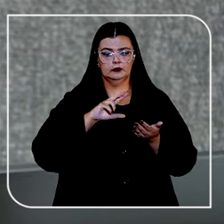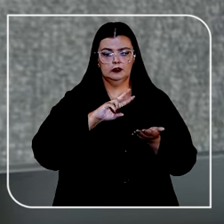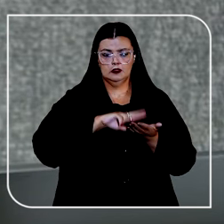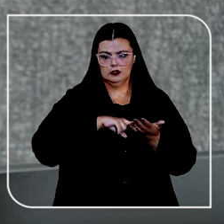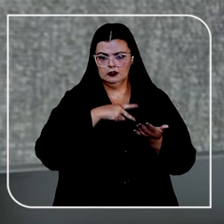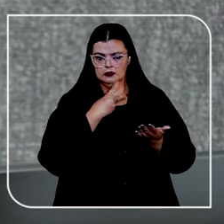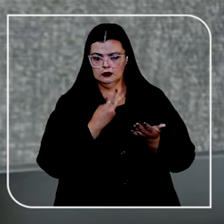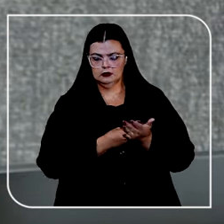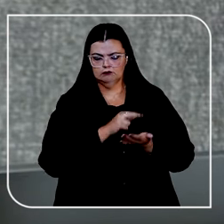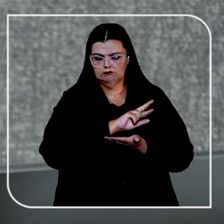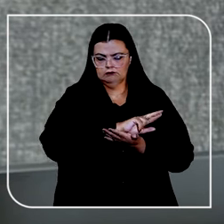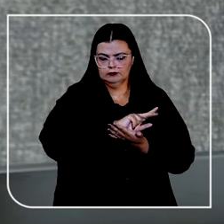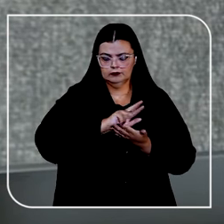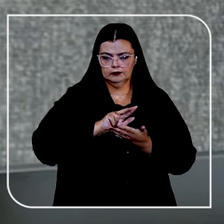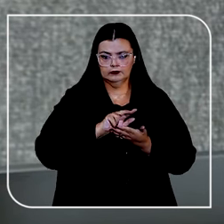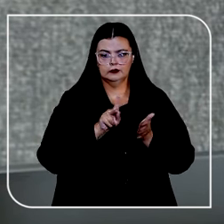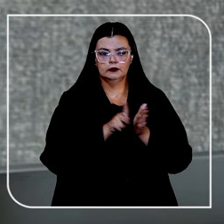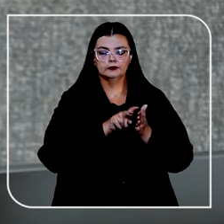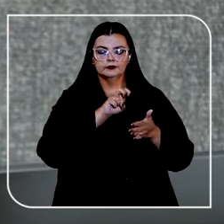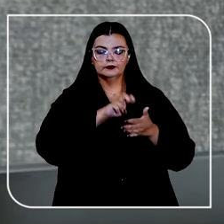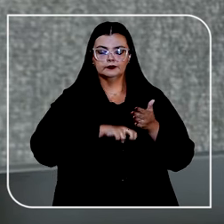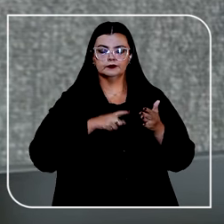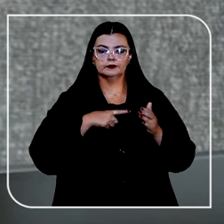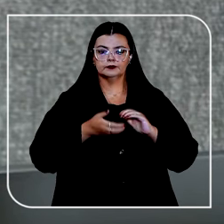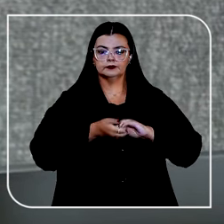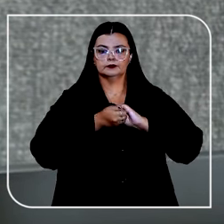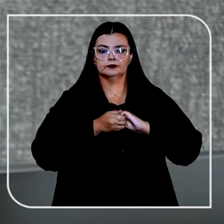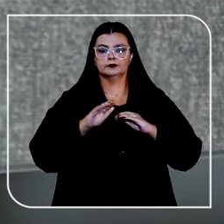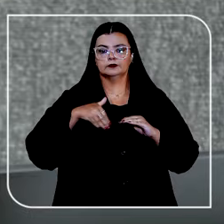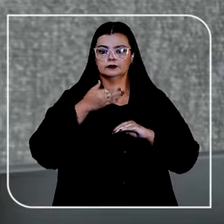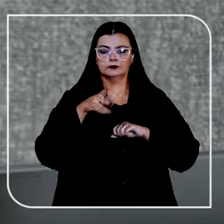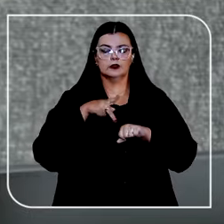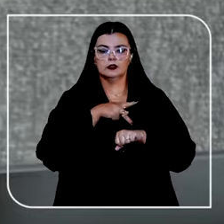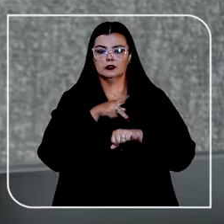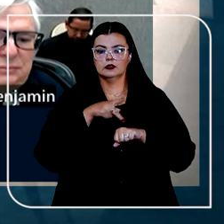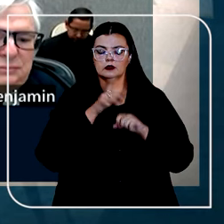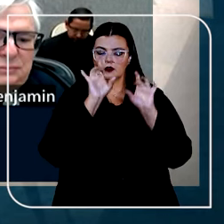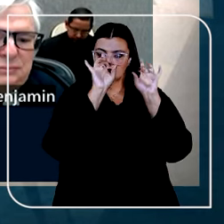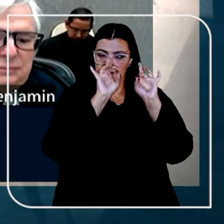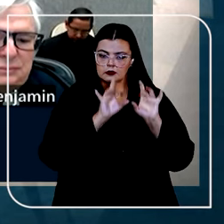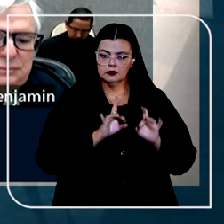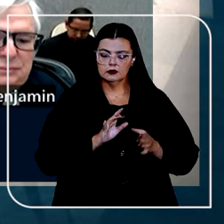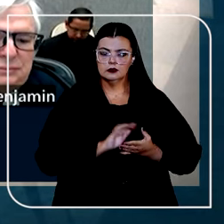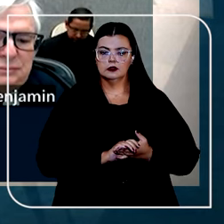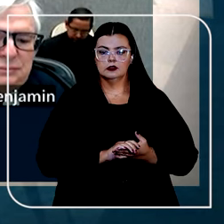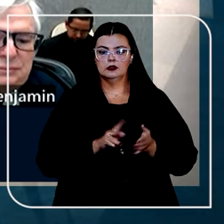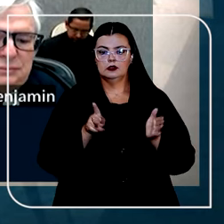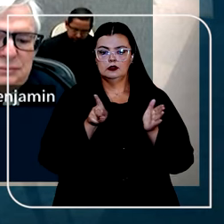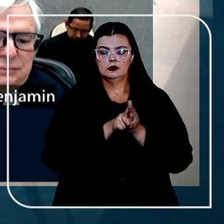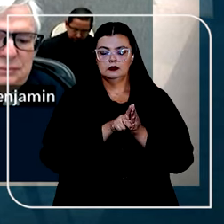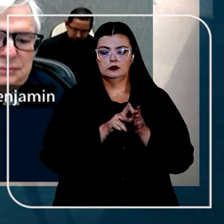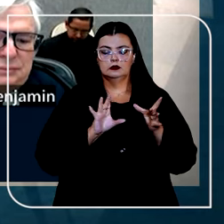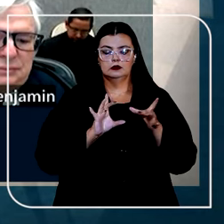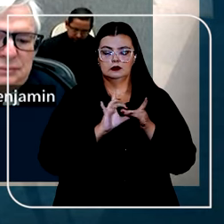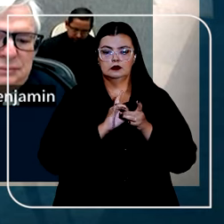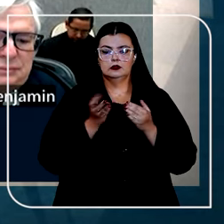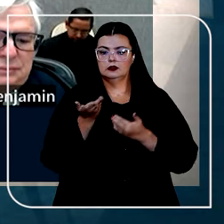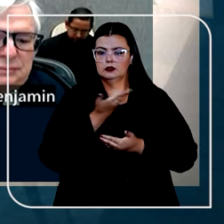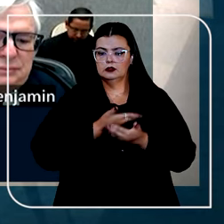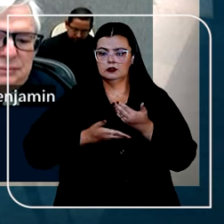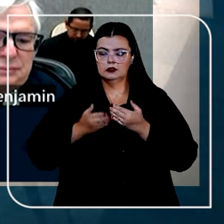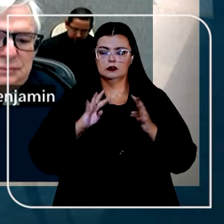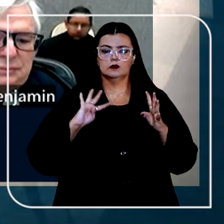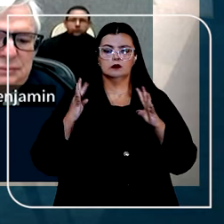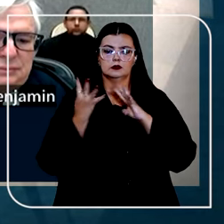interpretação ampliada de benefícios tributários previstos em acordos internacionais especialmente no caso de operações com triangulação